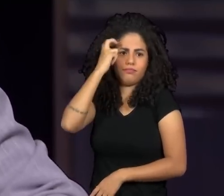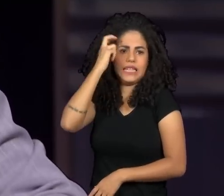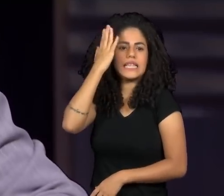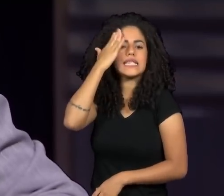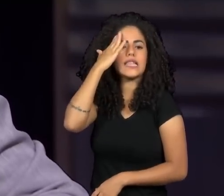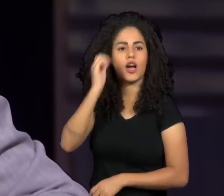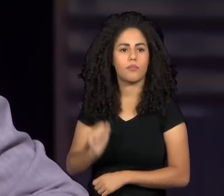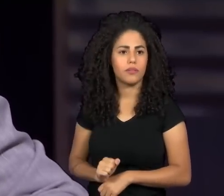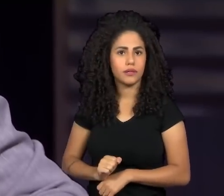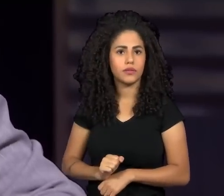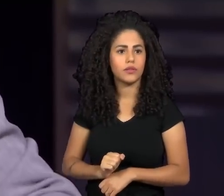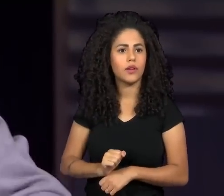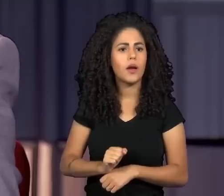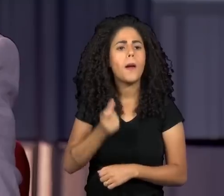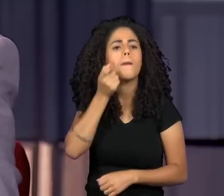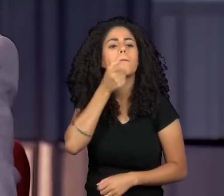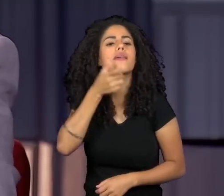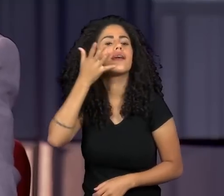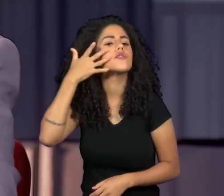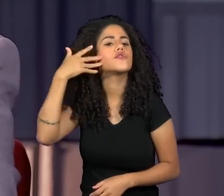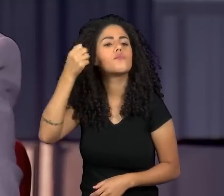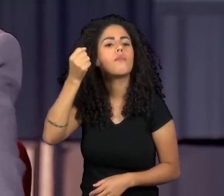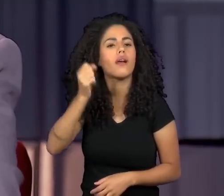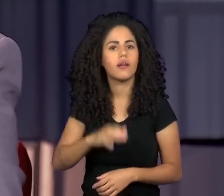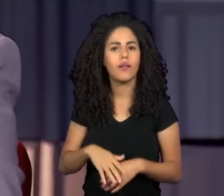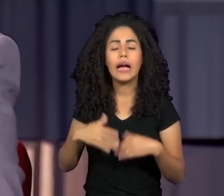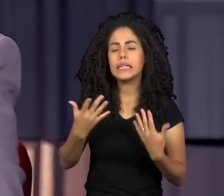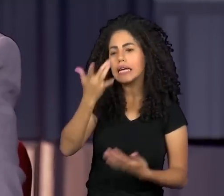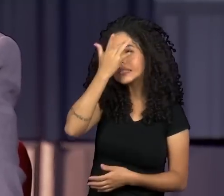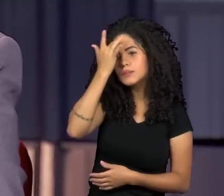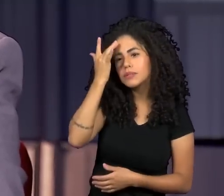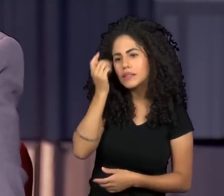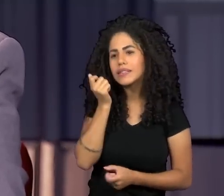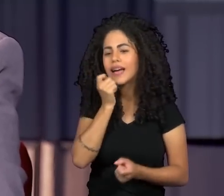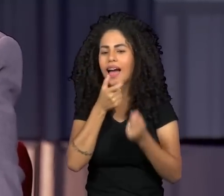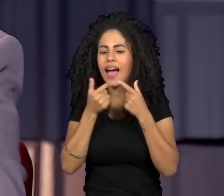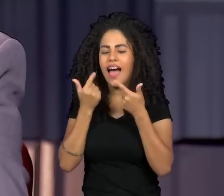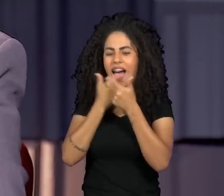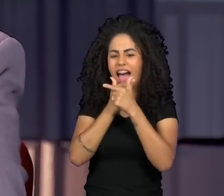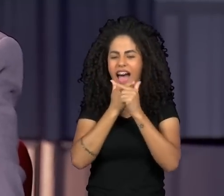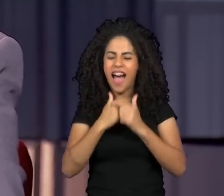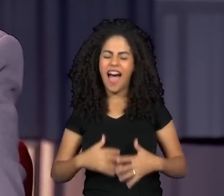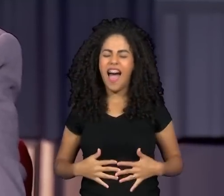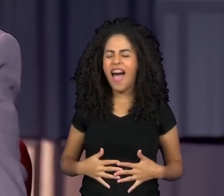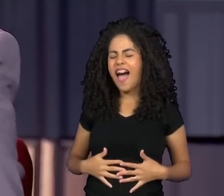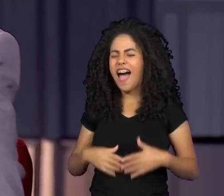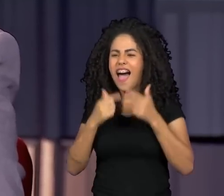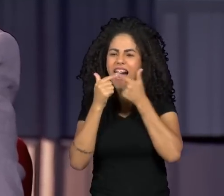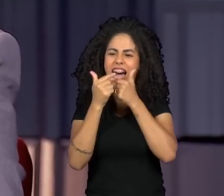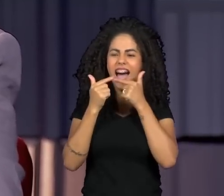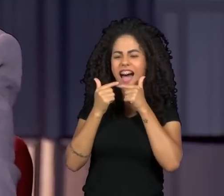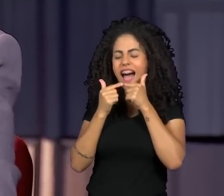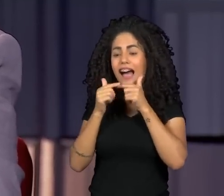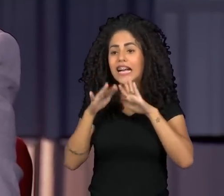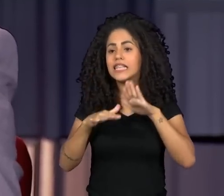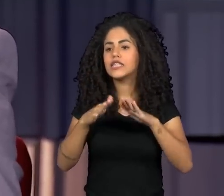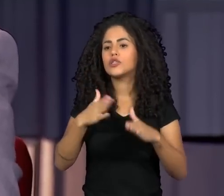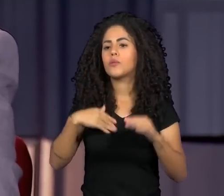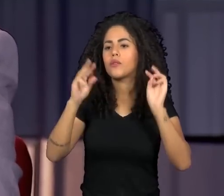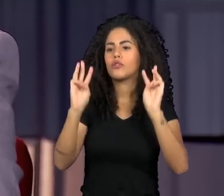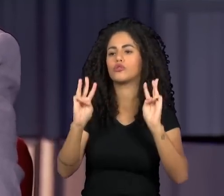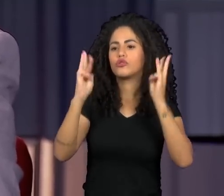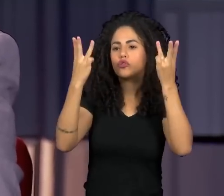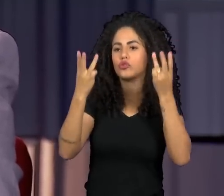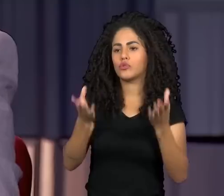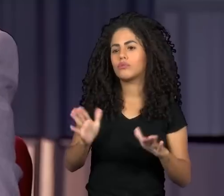conta uma piada de branco. A galera acha engraçado, a galera, por exemplo, tem um bagulho que eu falo no meu show que é bem